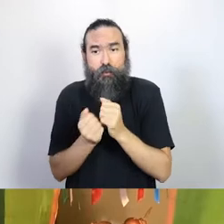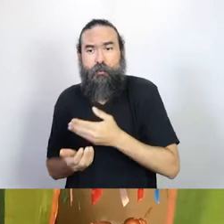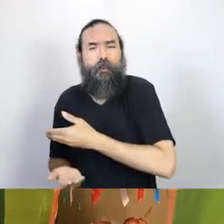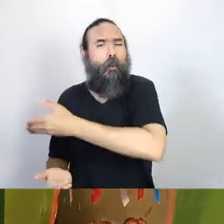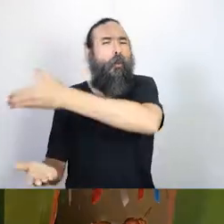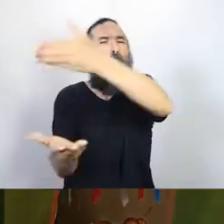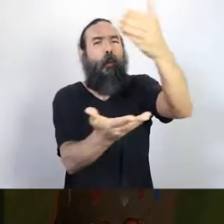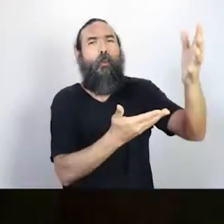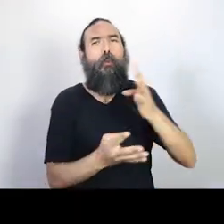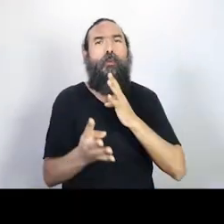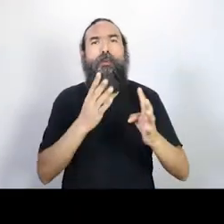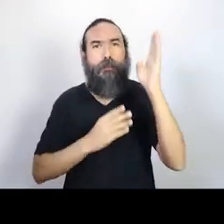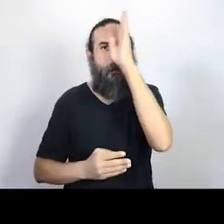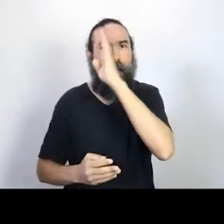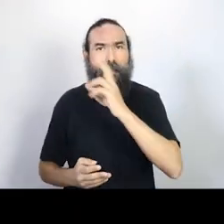profundo.